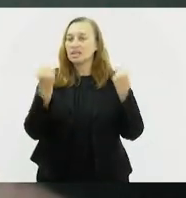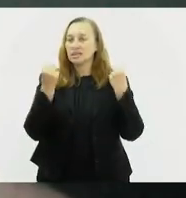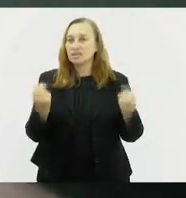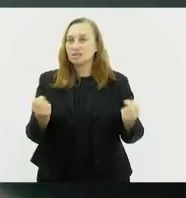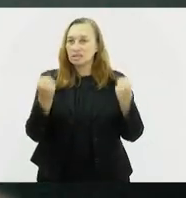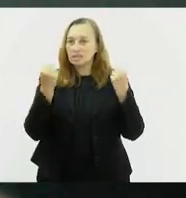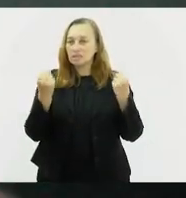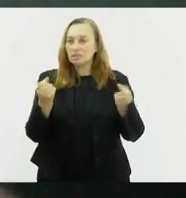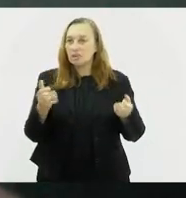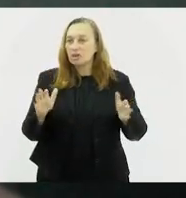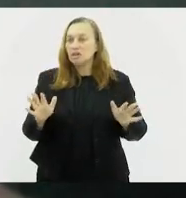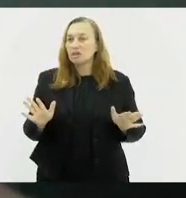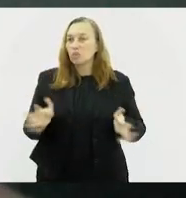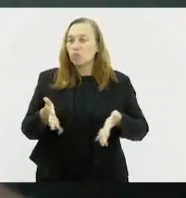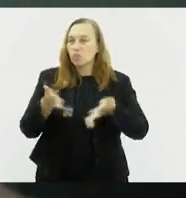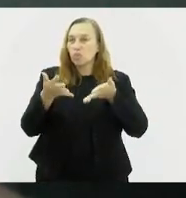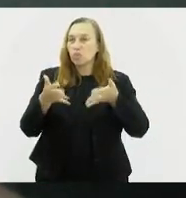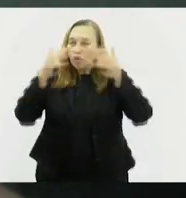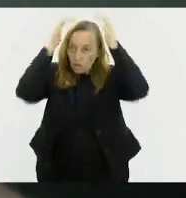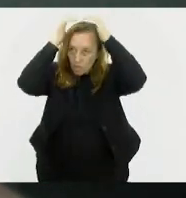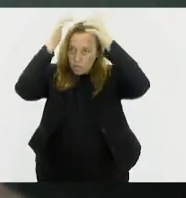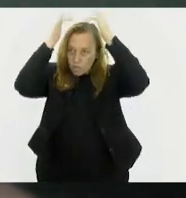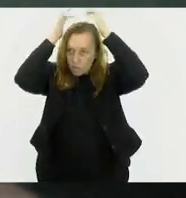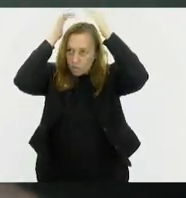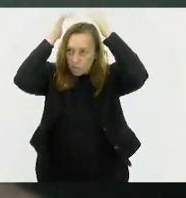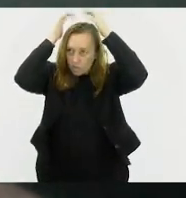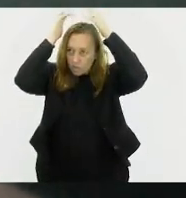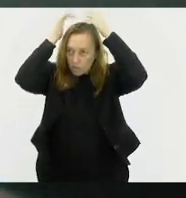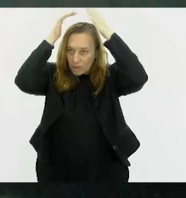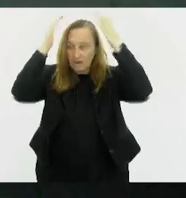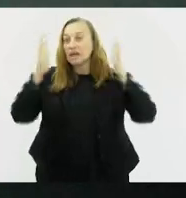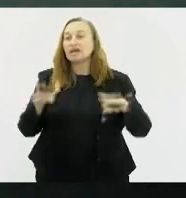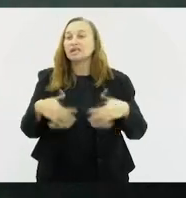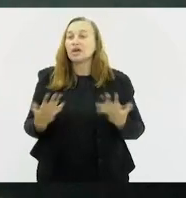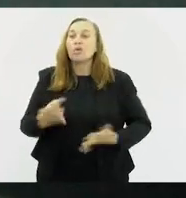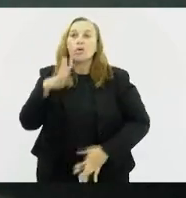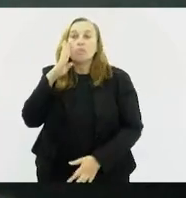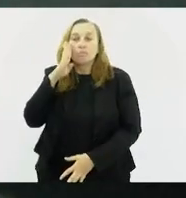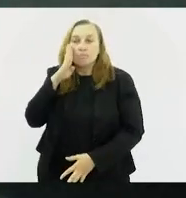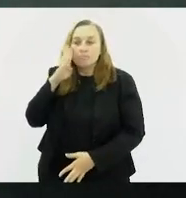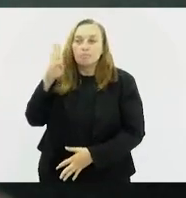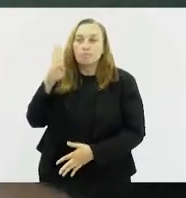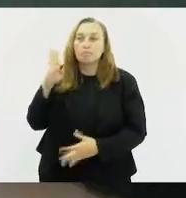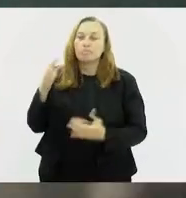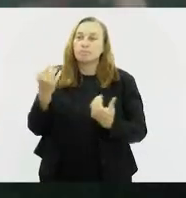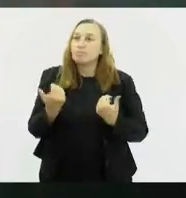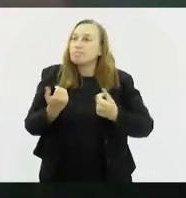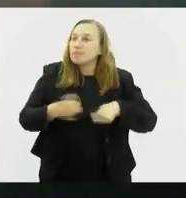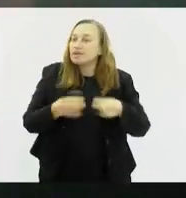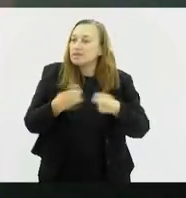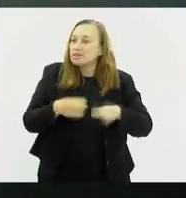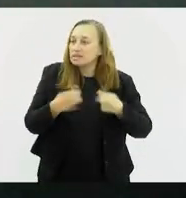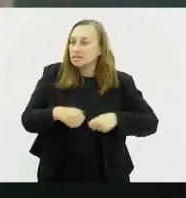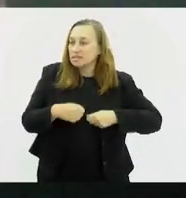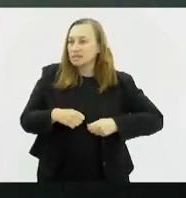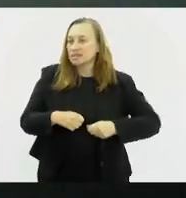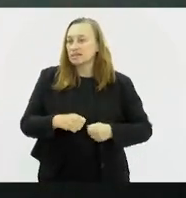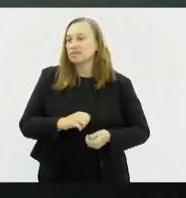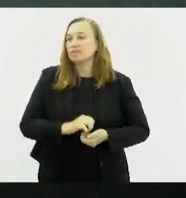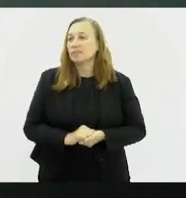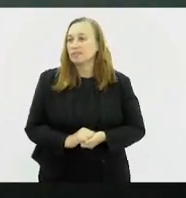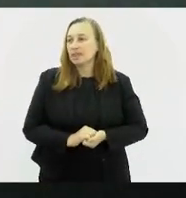estimulando o cérebro. São dupla tarefa. Então, precisa exercitar. Hoje, se bobear, tudo é no